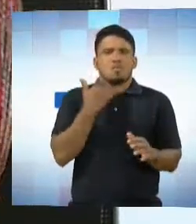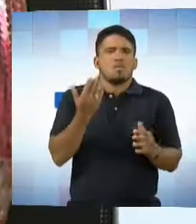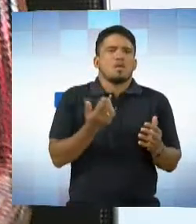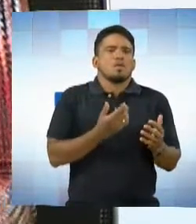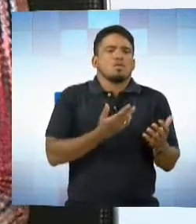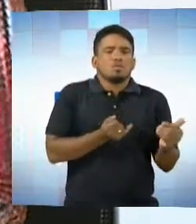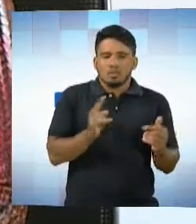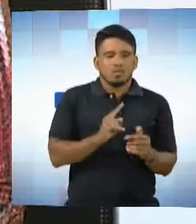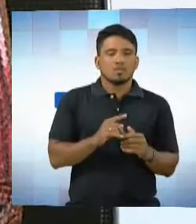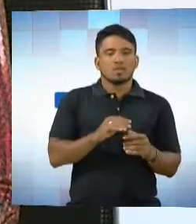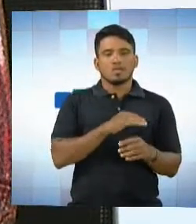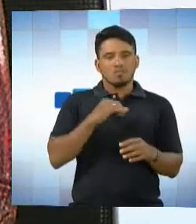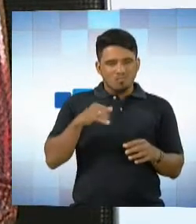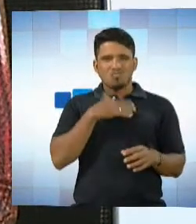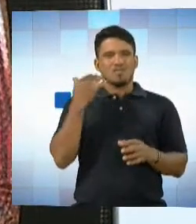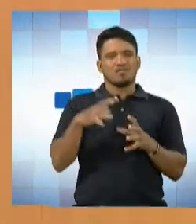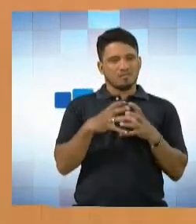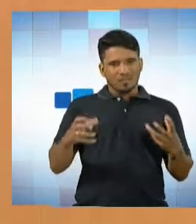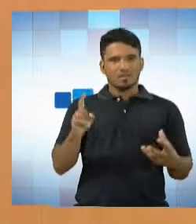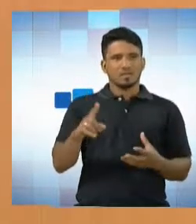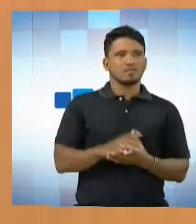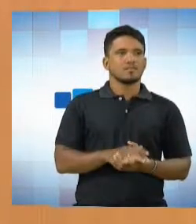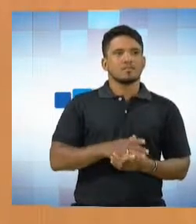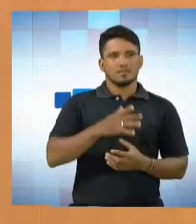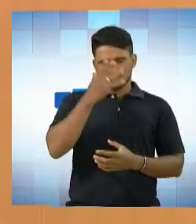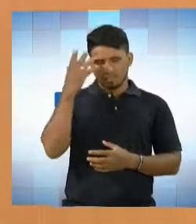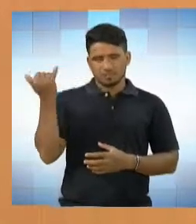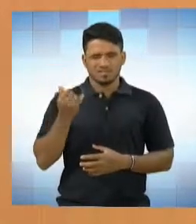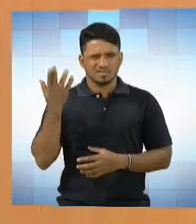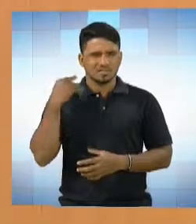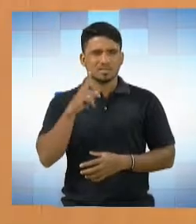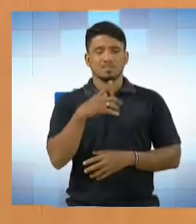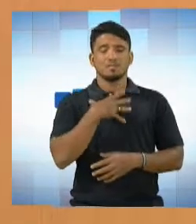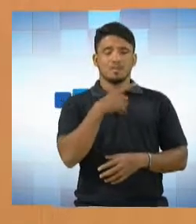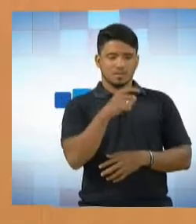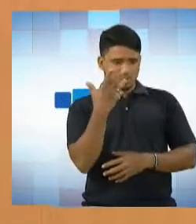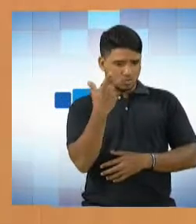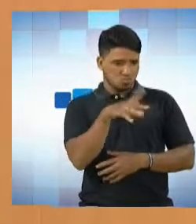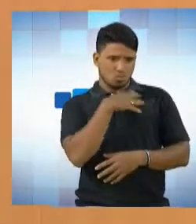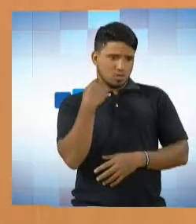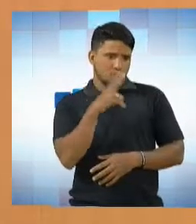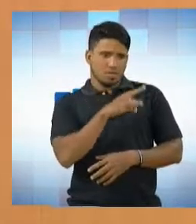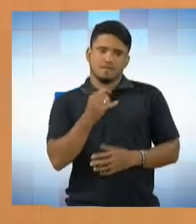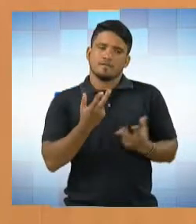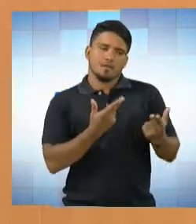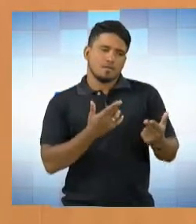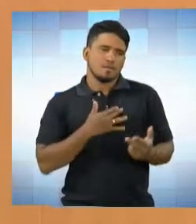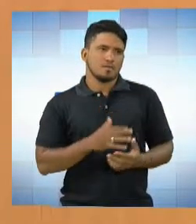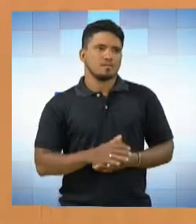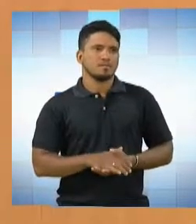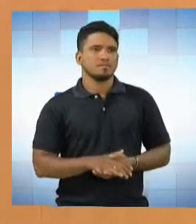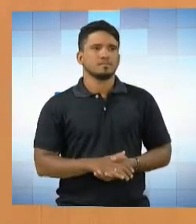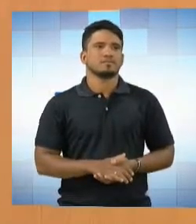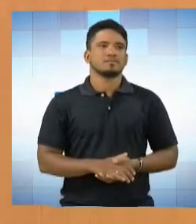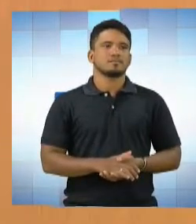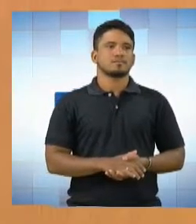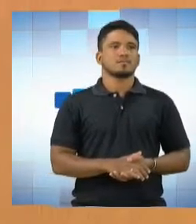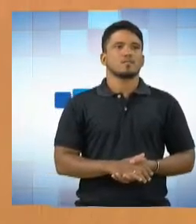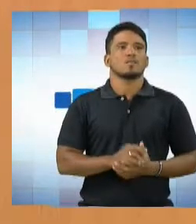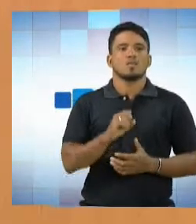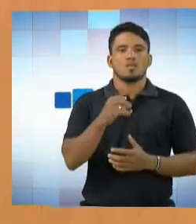muito, né? Exatamente isso que eu ouvi uma vez do senhor já de idade, ele dizendo, meu filho, se você não morrer, você vai chegar à minha idade. Então,